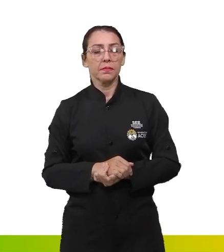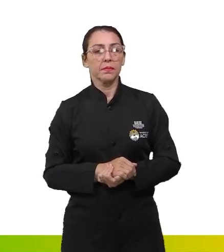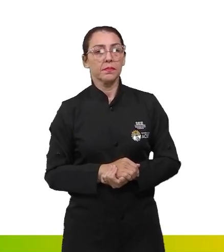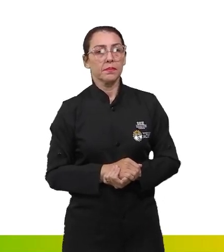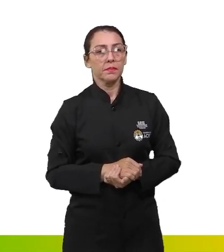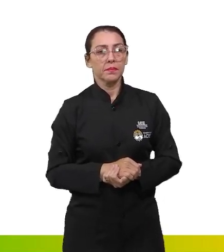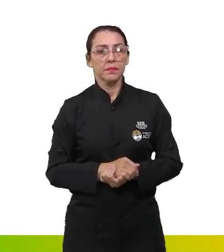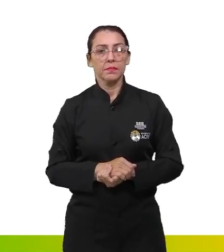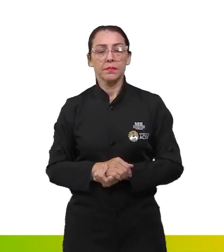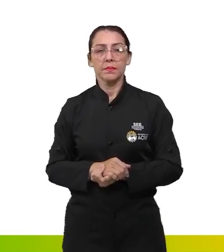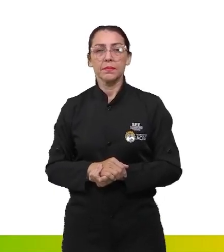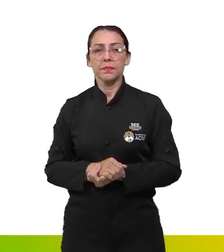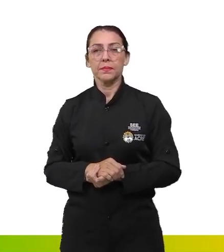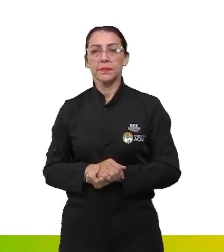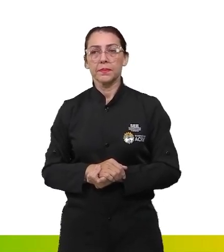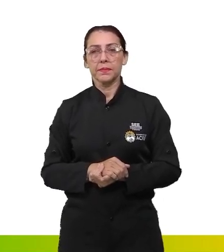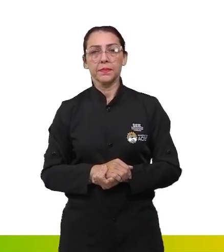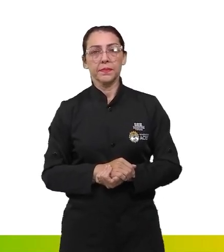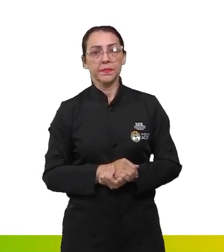As maçãs me gustam.